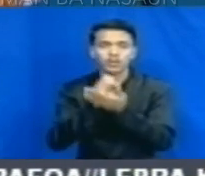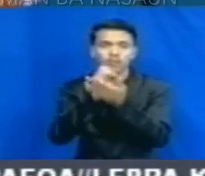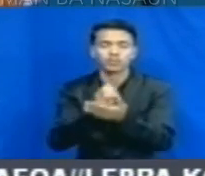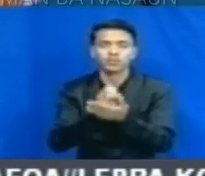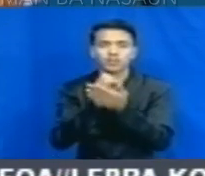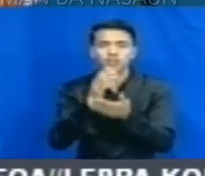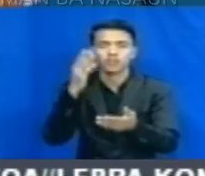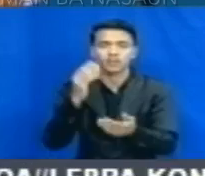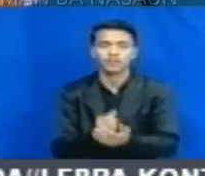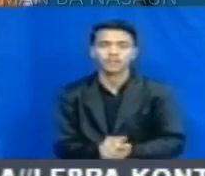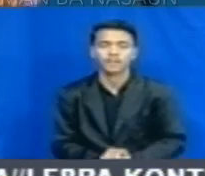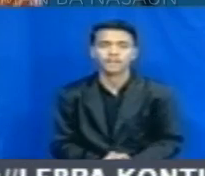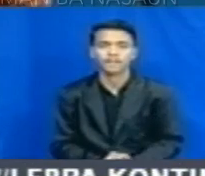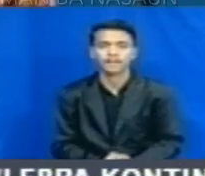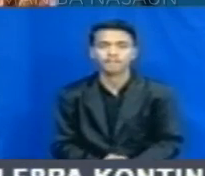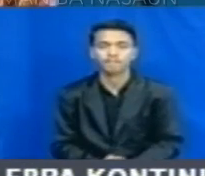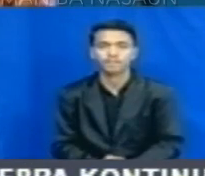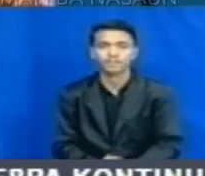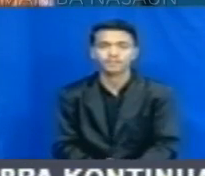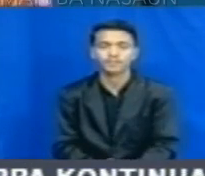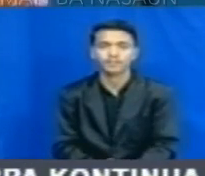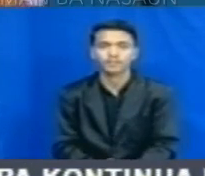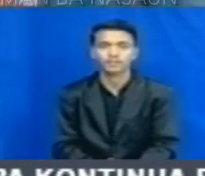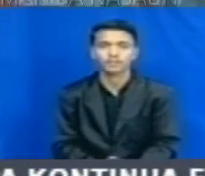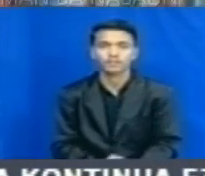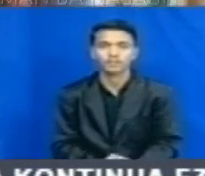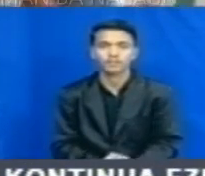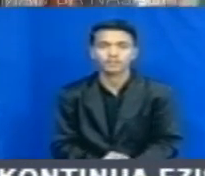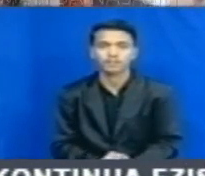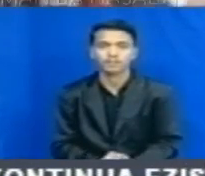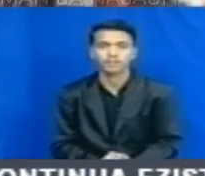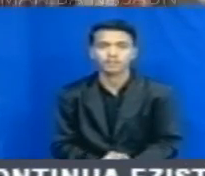Região Administrativa Especial Waiku Siambeno.